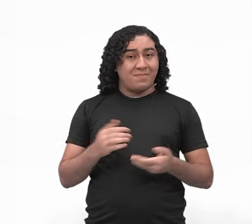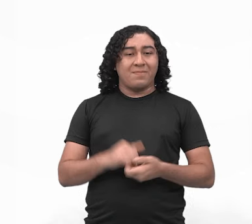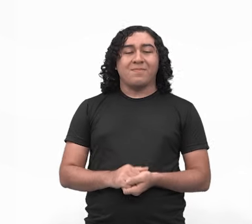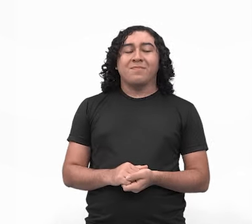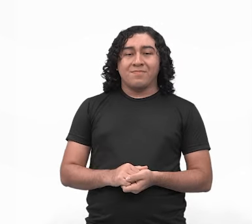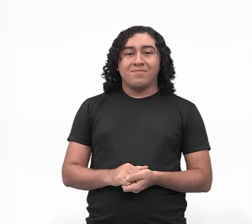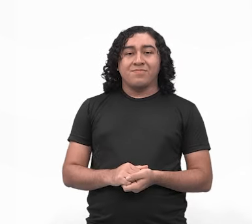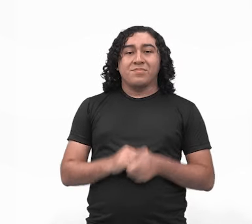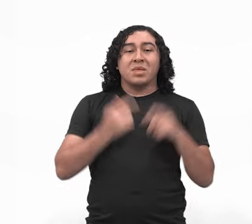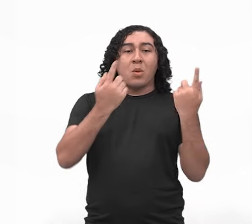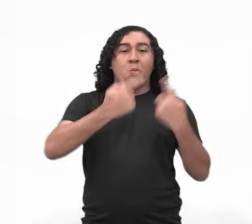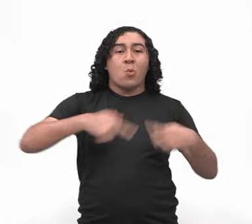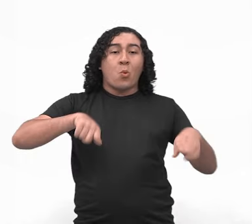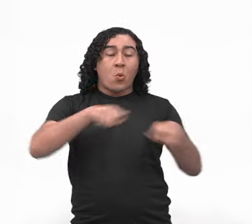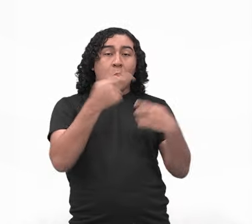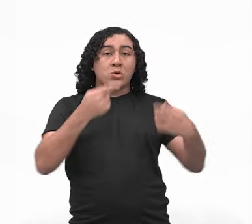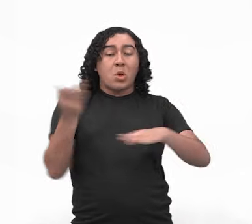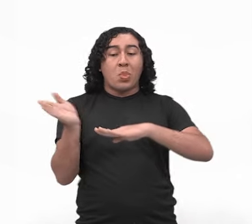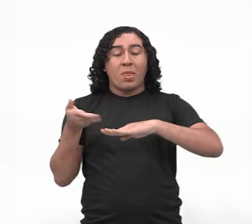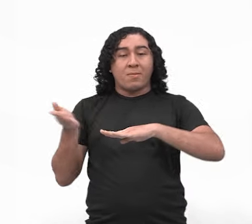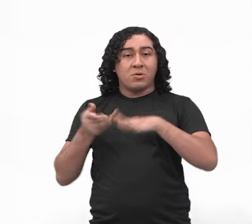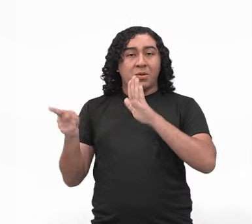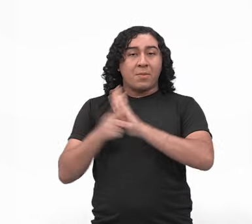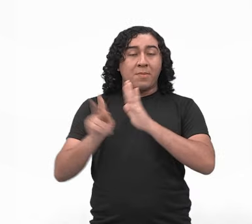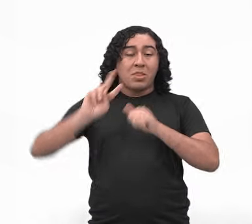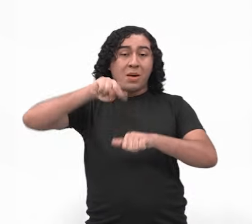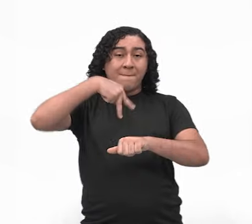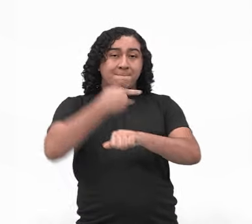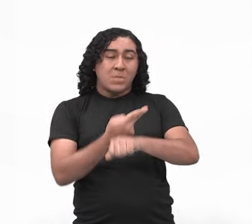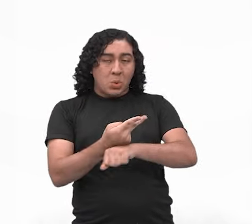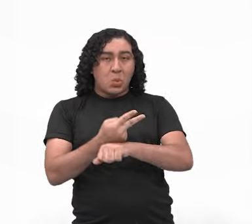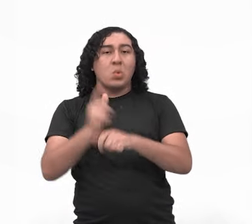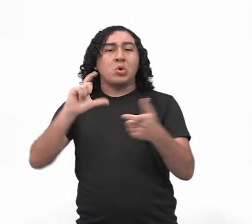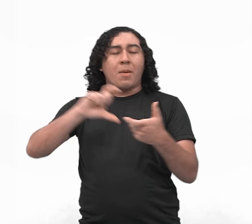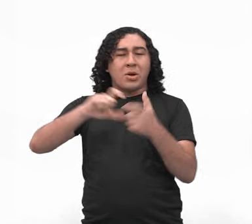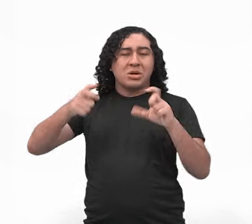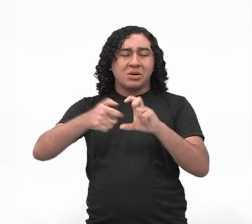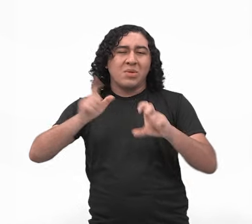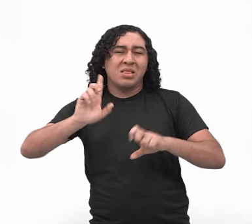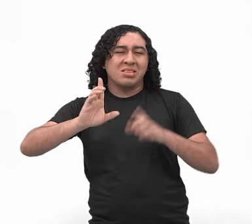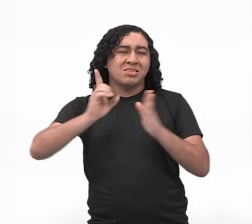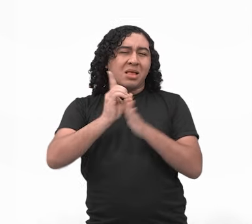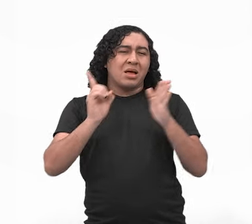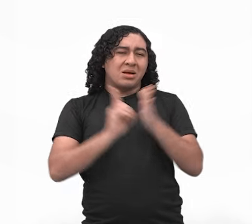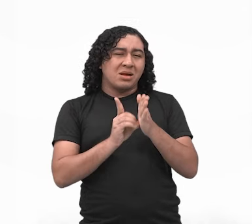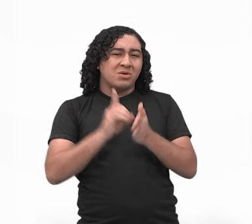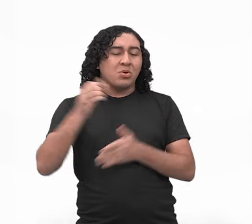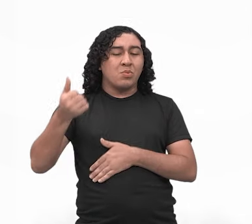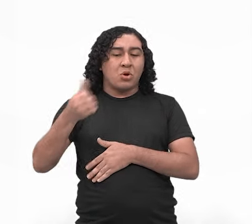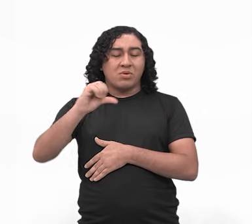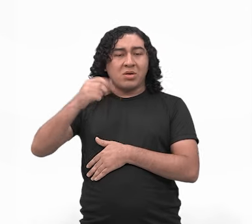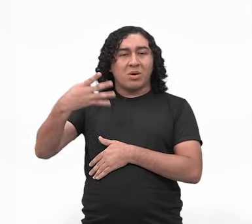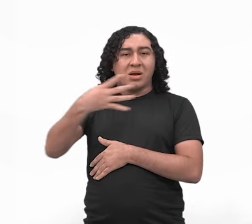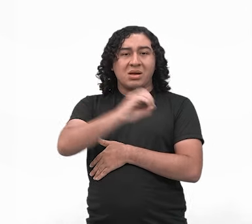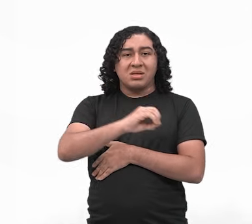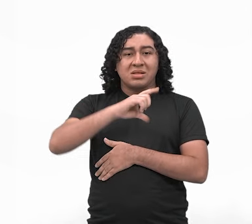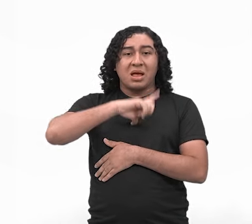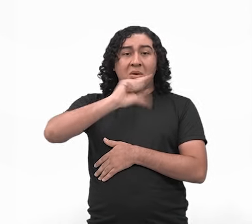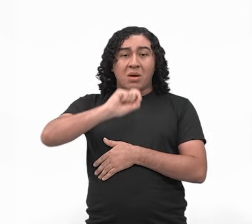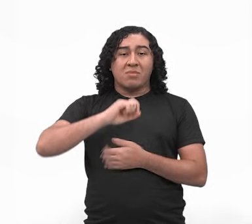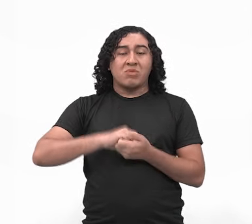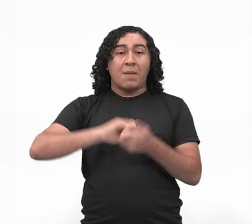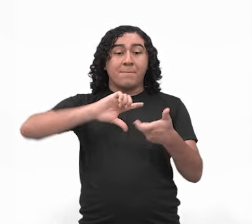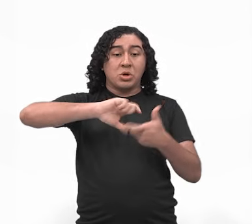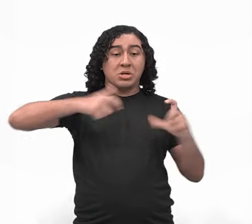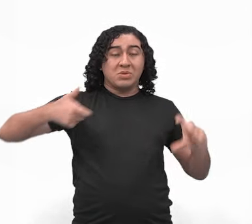a música contemporânea no contexto pós-moderno, década de 1940, abrange uma ampla variedade